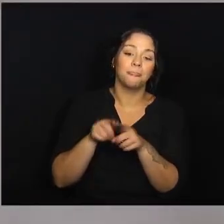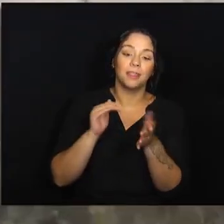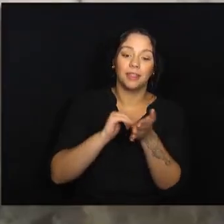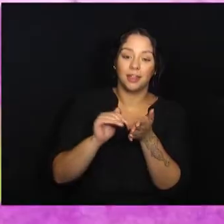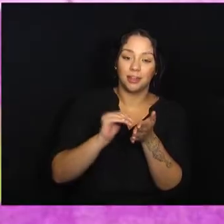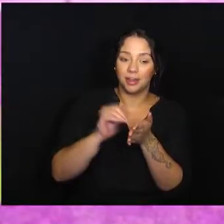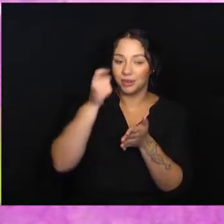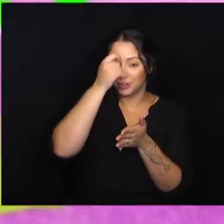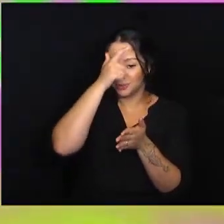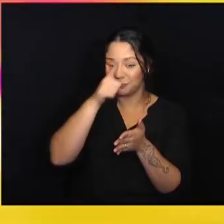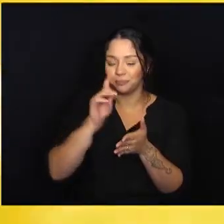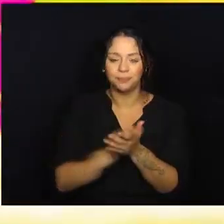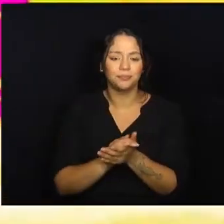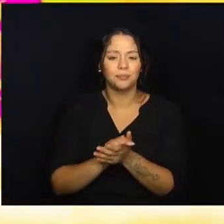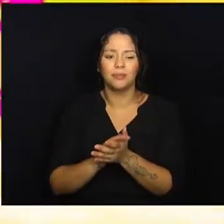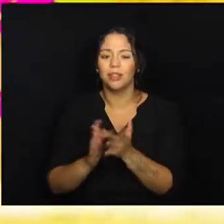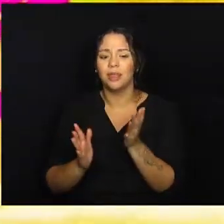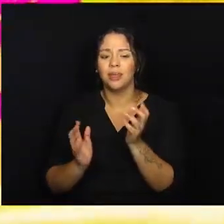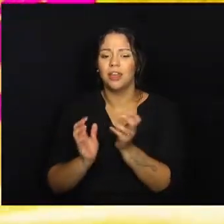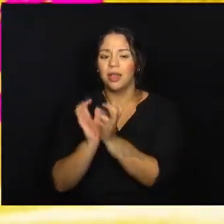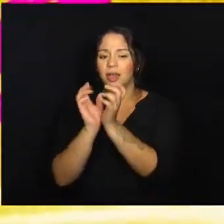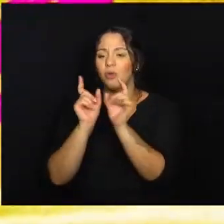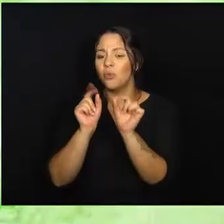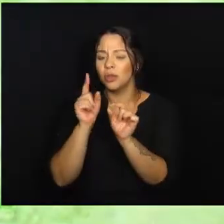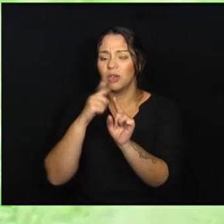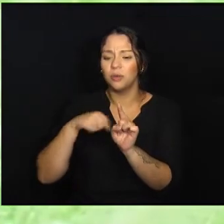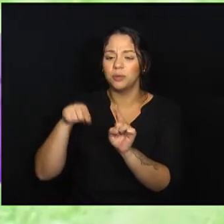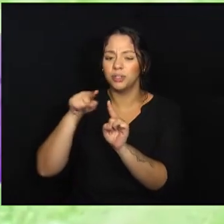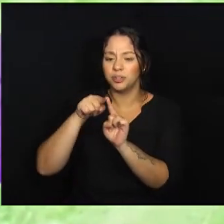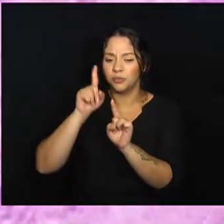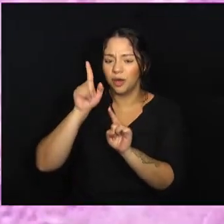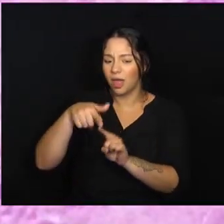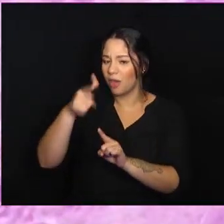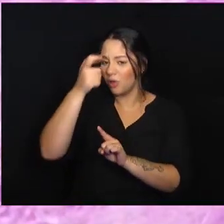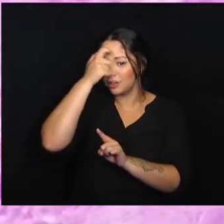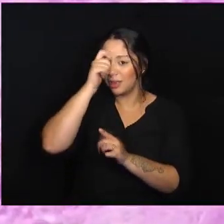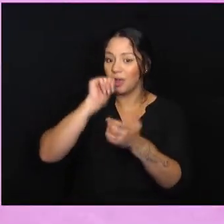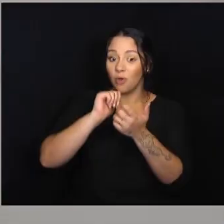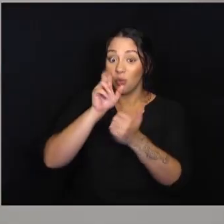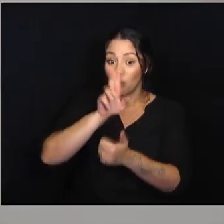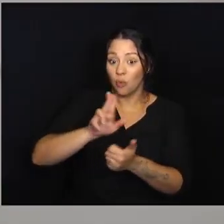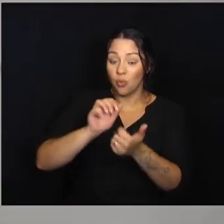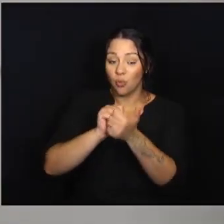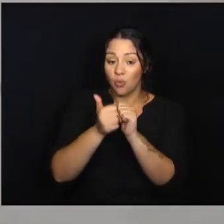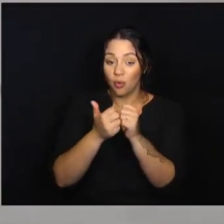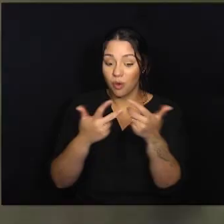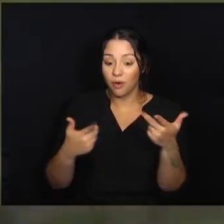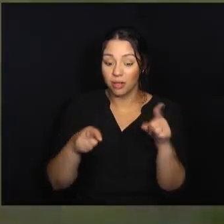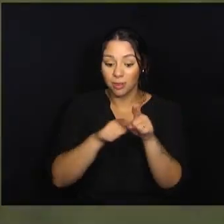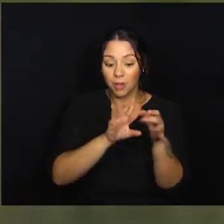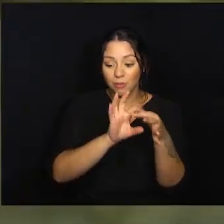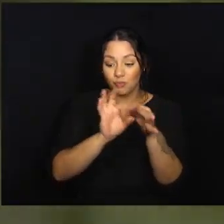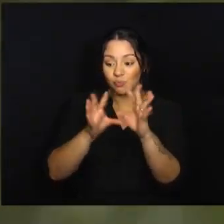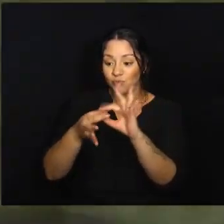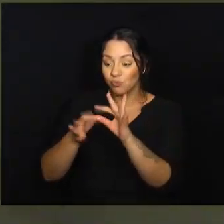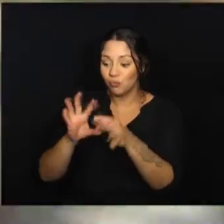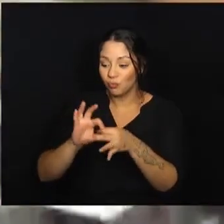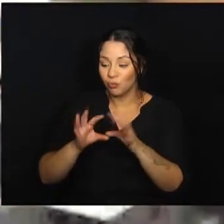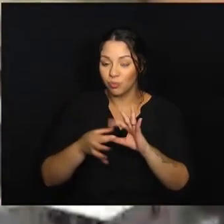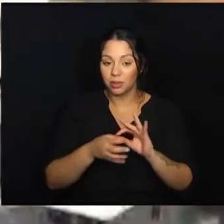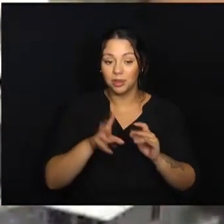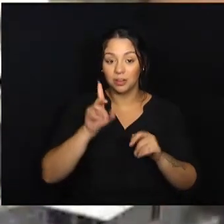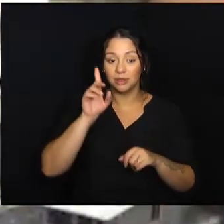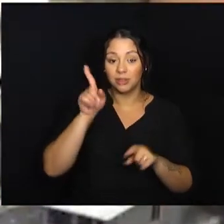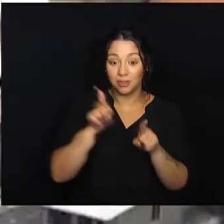promover conscientização e a inclusão por meio do esporte, a integração das comunidades e a ressignificação do território